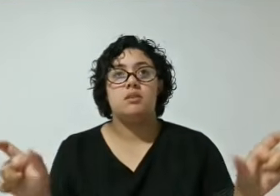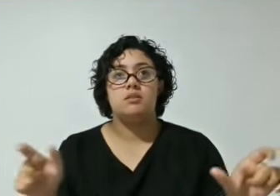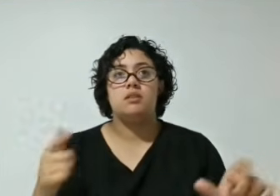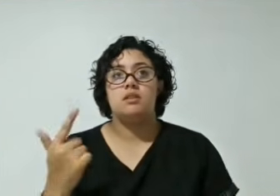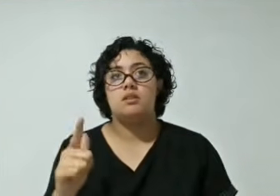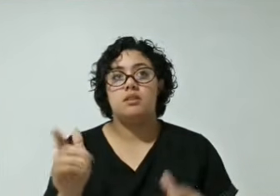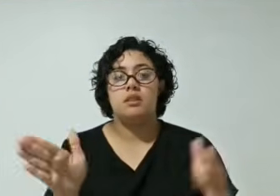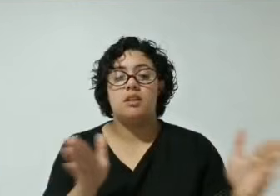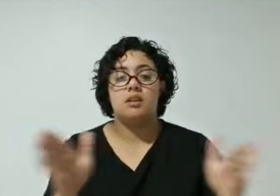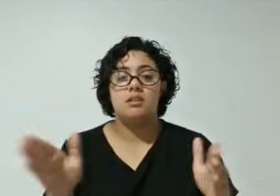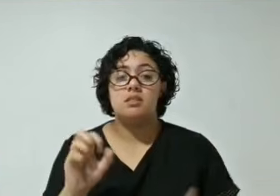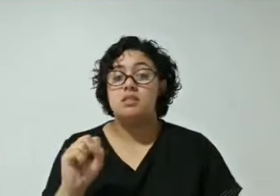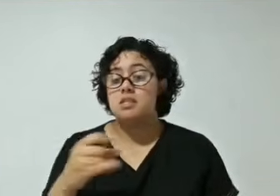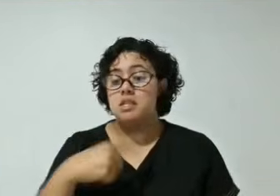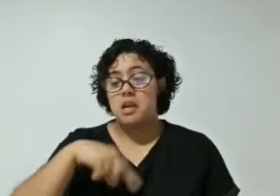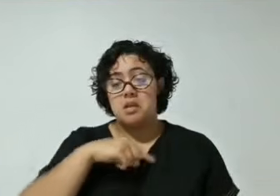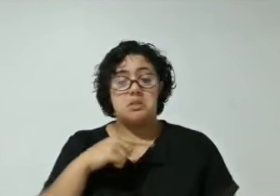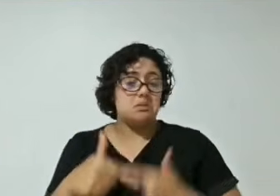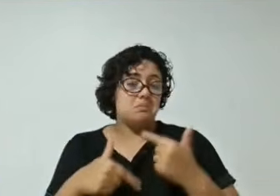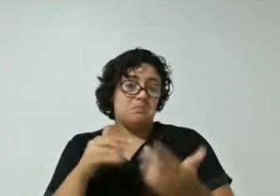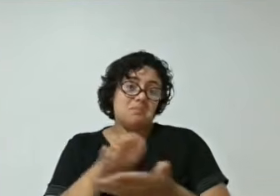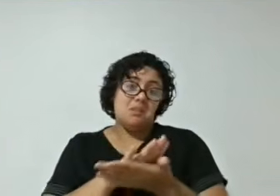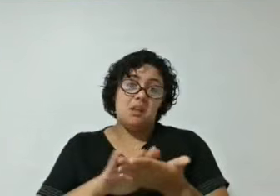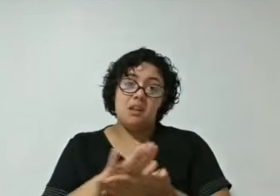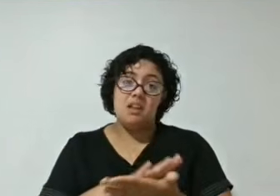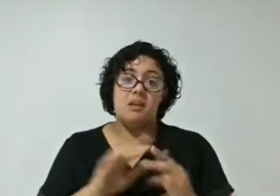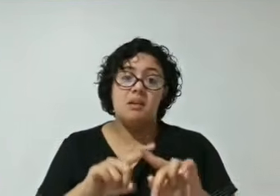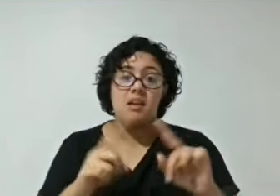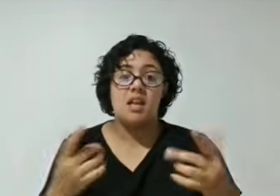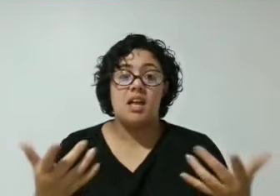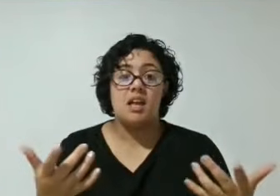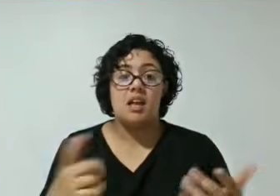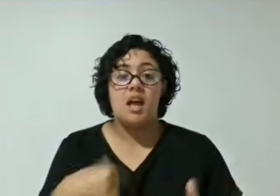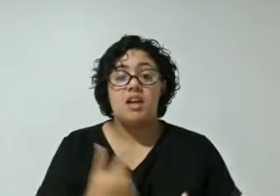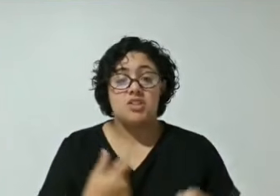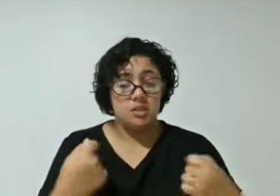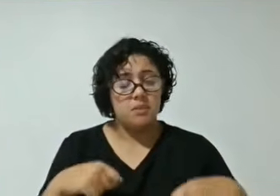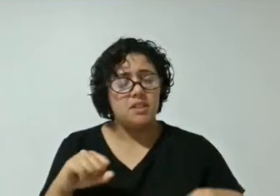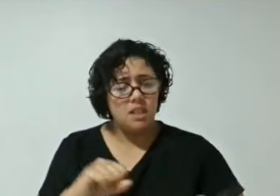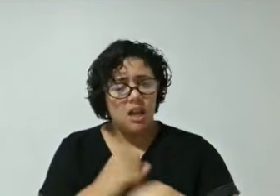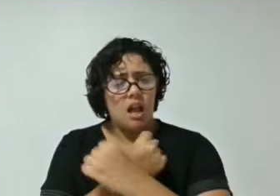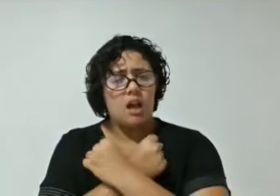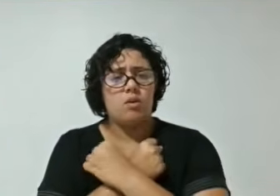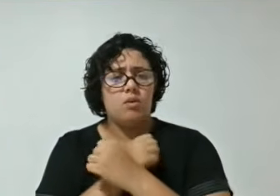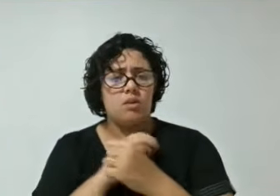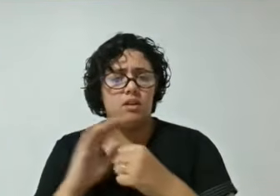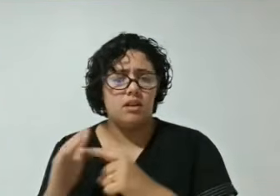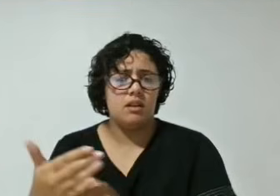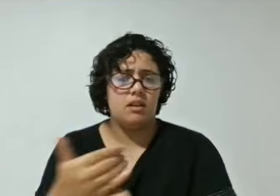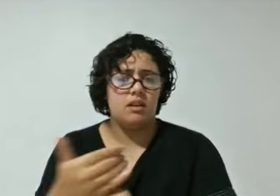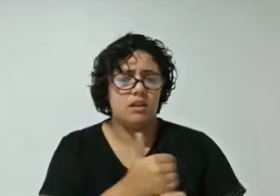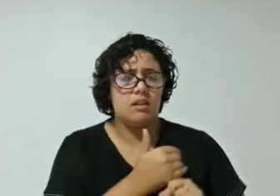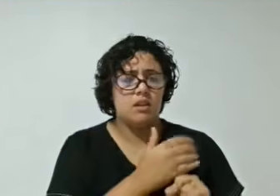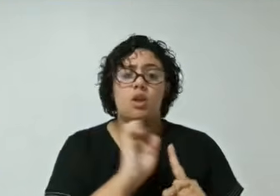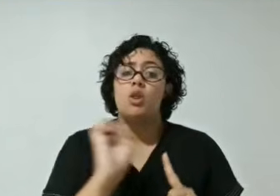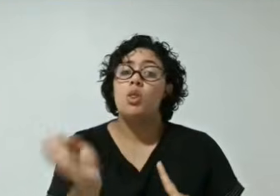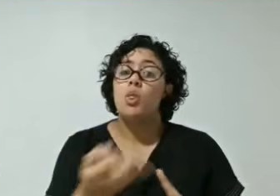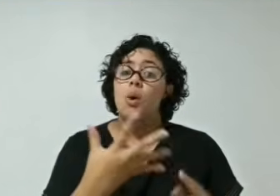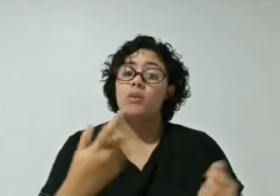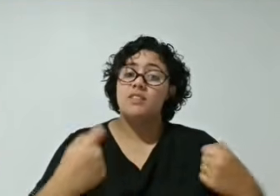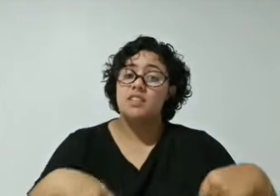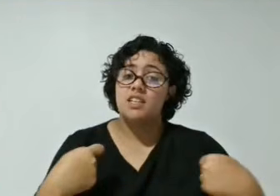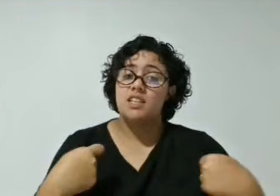nossa intervenção, mas a gente também tem que começar a acolher essas novas demandas que vão surgindo,